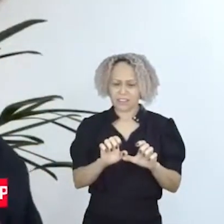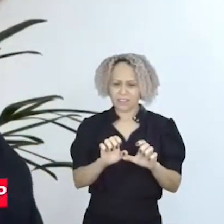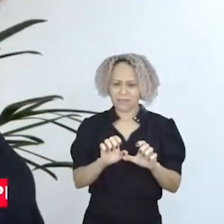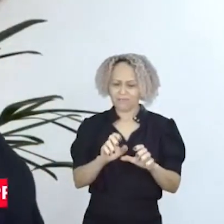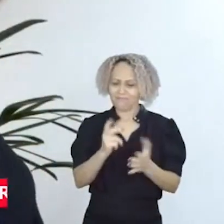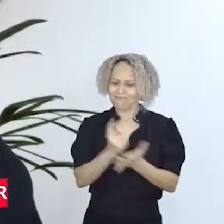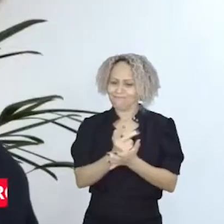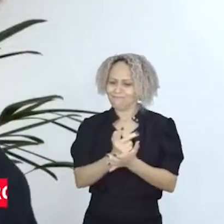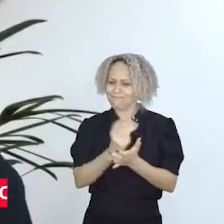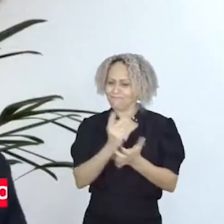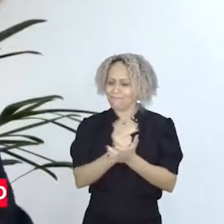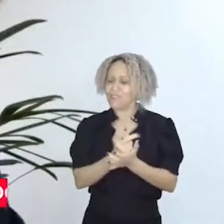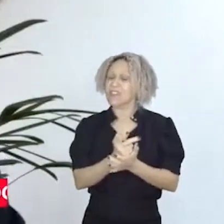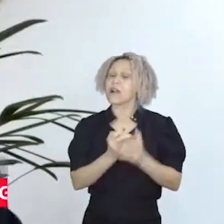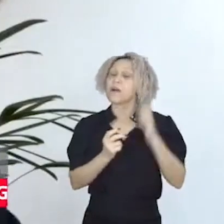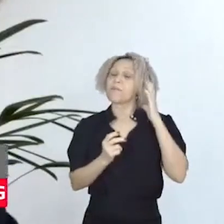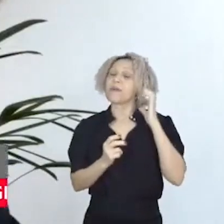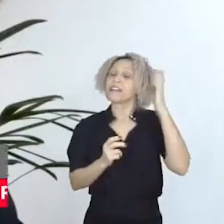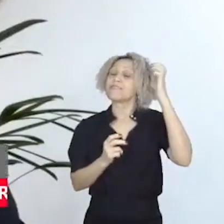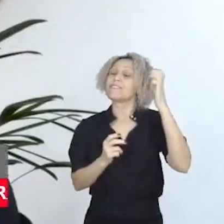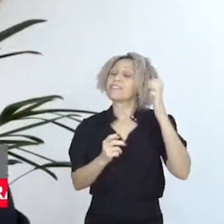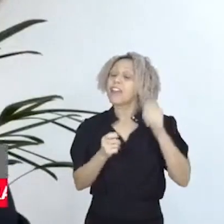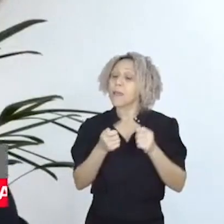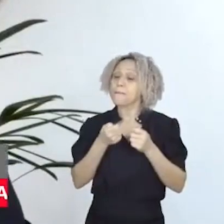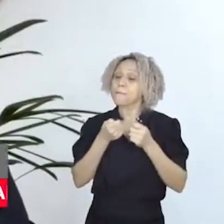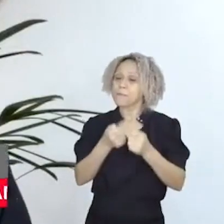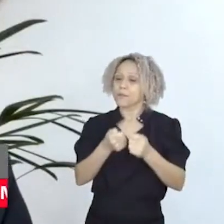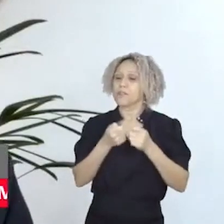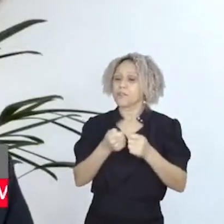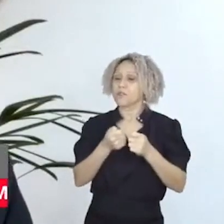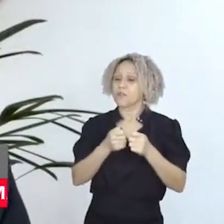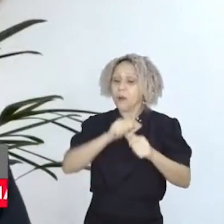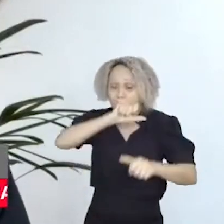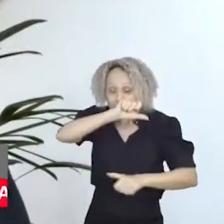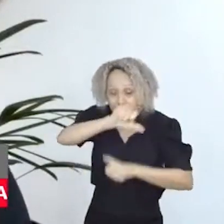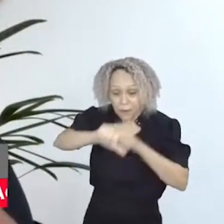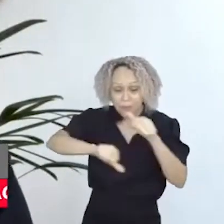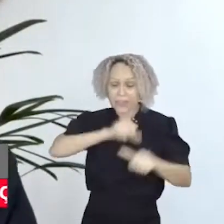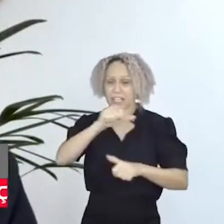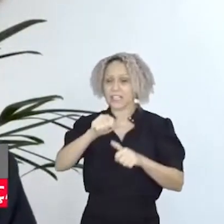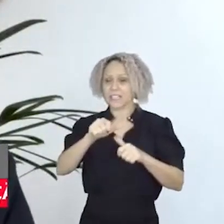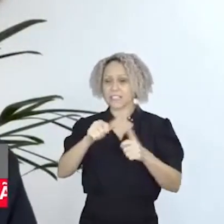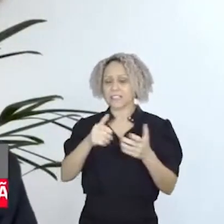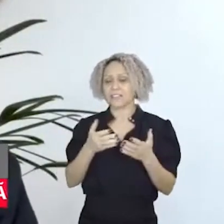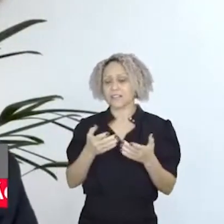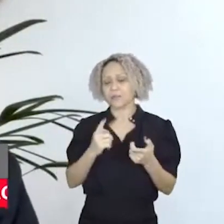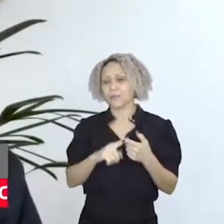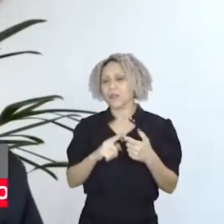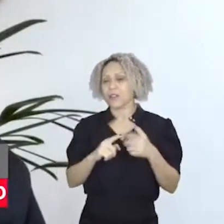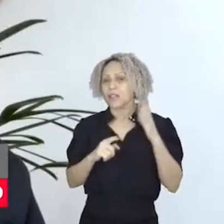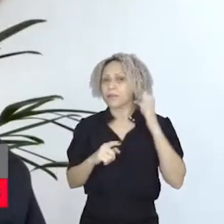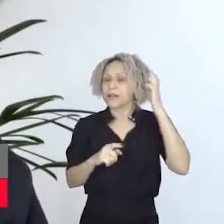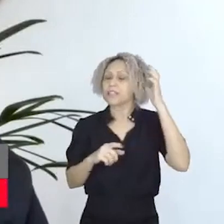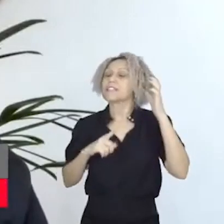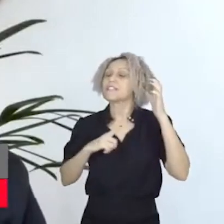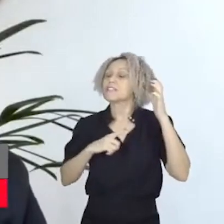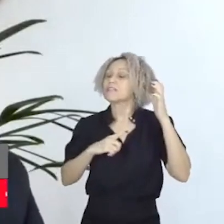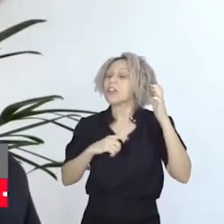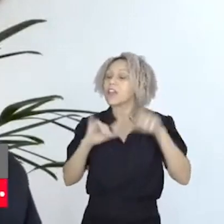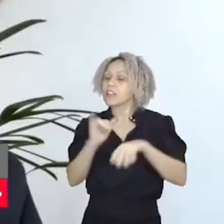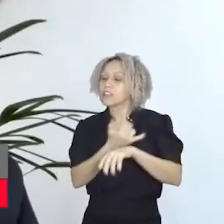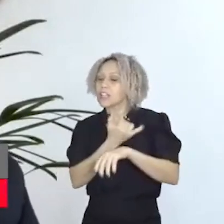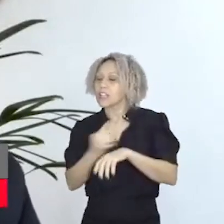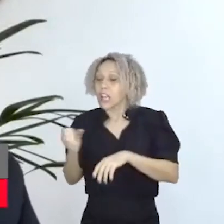provocou, mexeu com essa estrutura e demonstrou que é possível e que ela tinha novas formas de